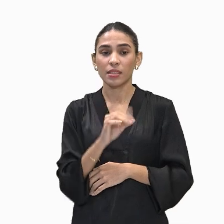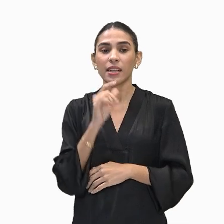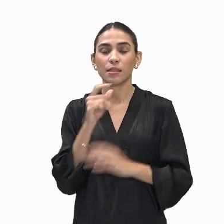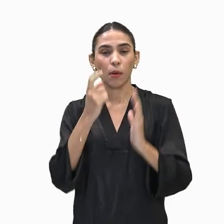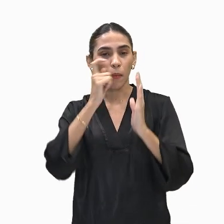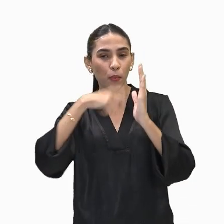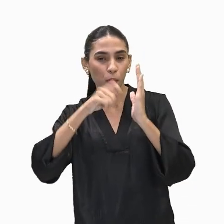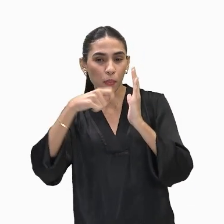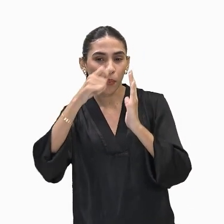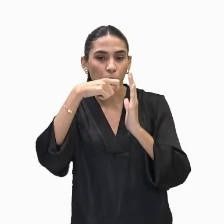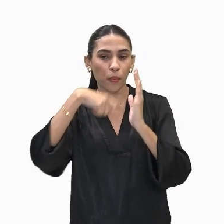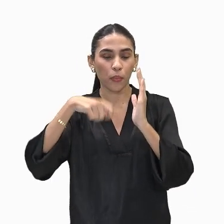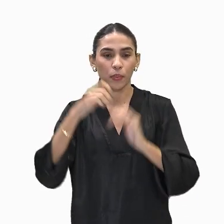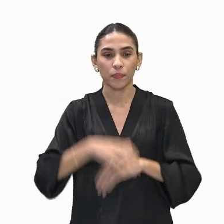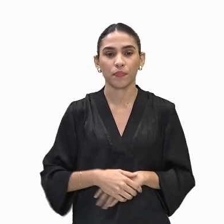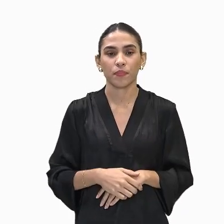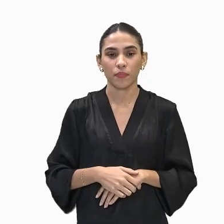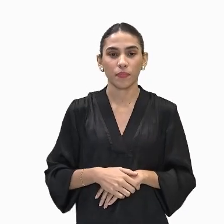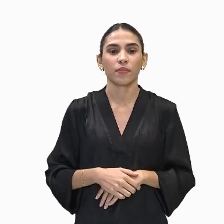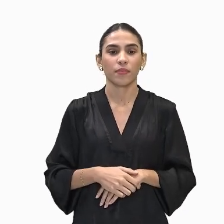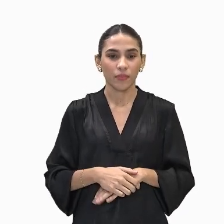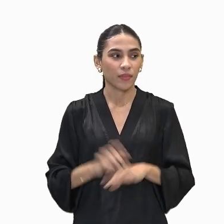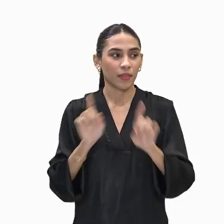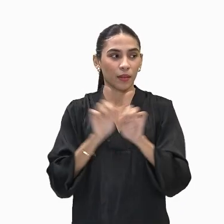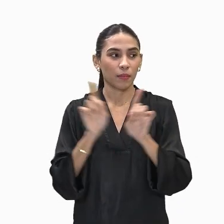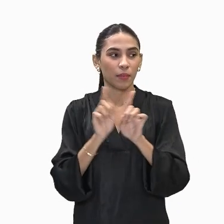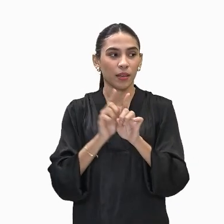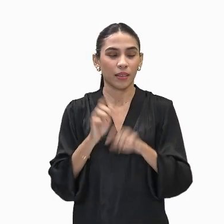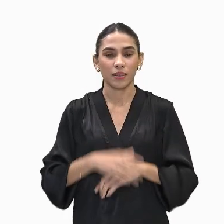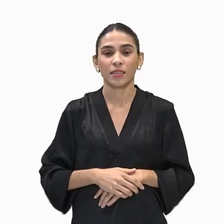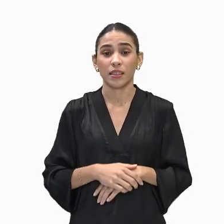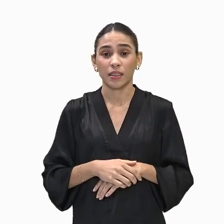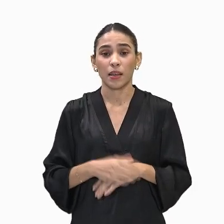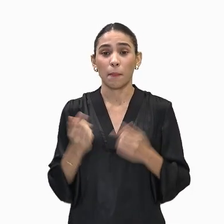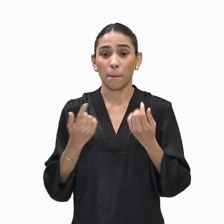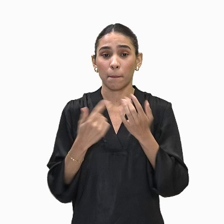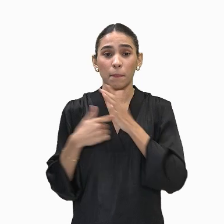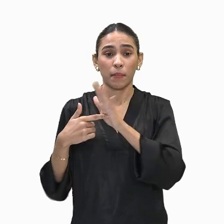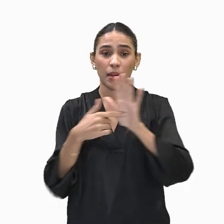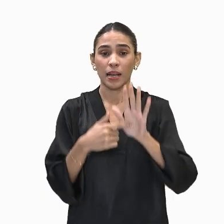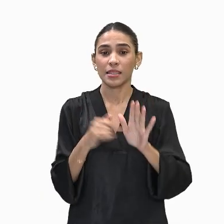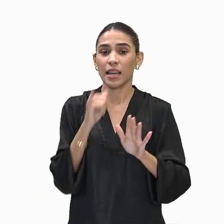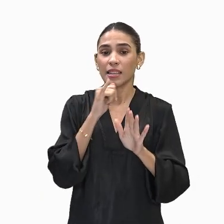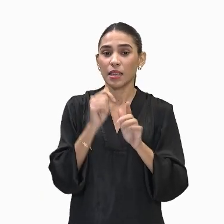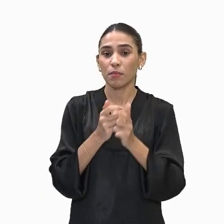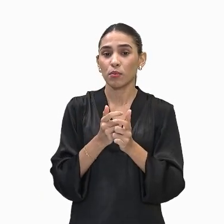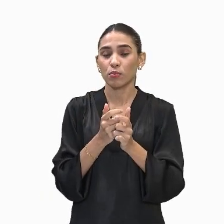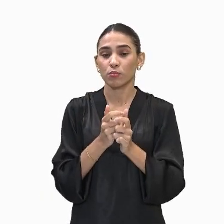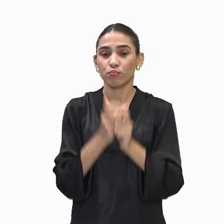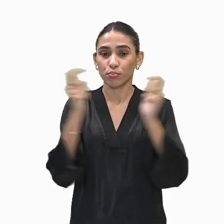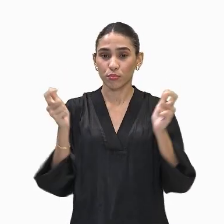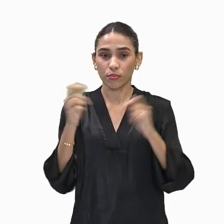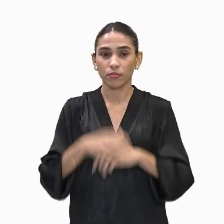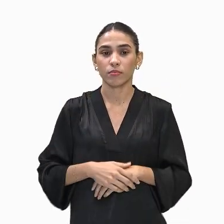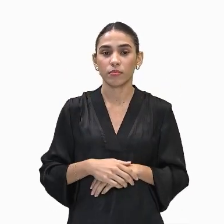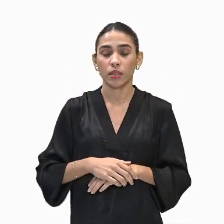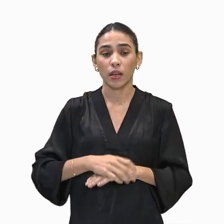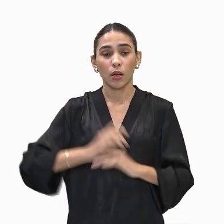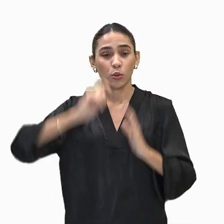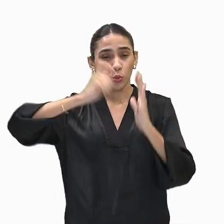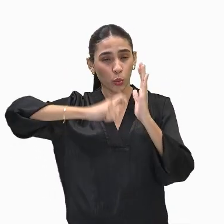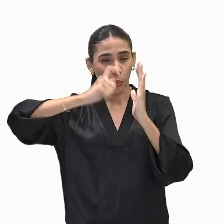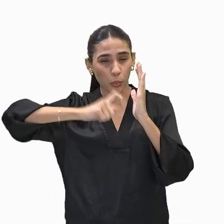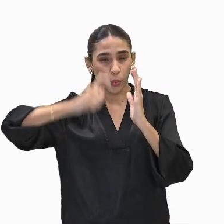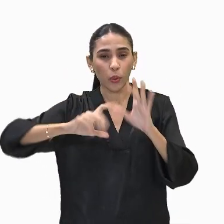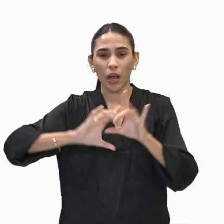urbanos aparecem como uma extensão da cultura digital. O grafite ele é livre por definição.